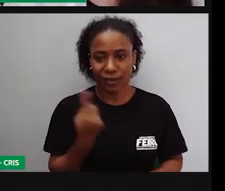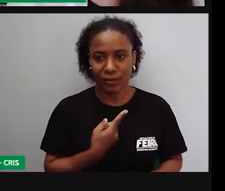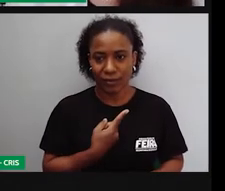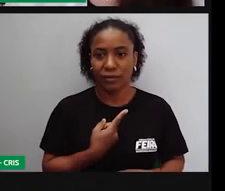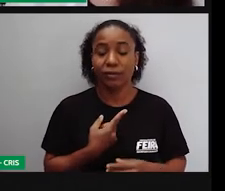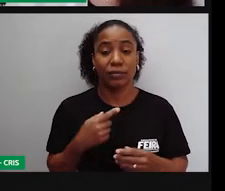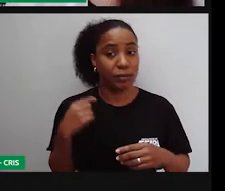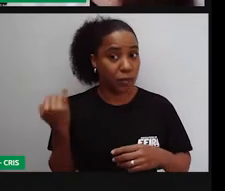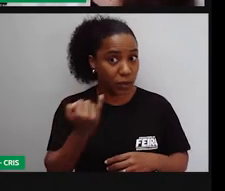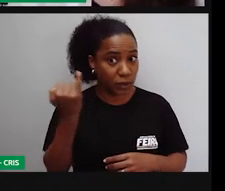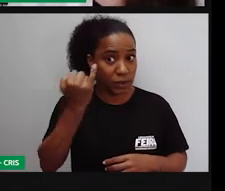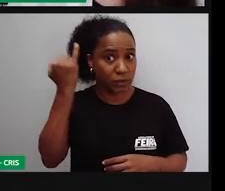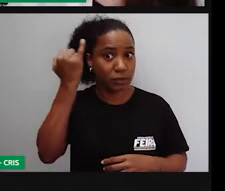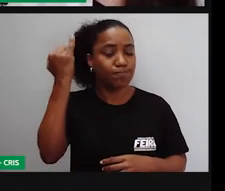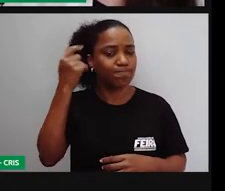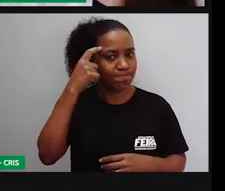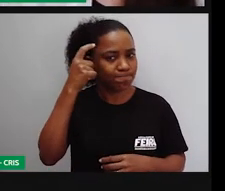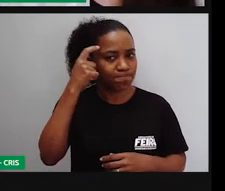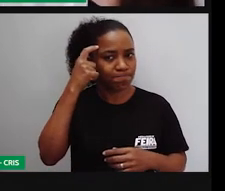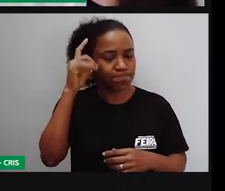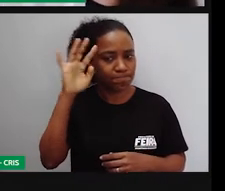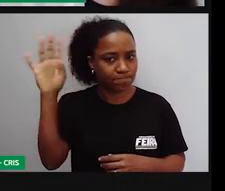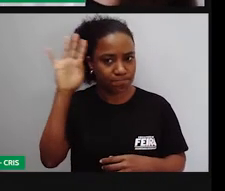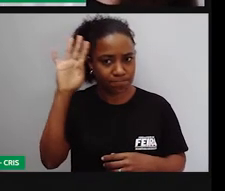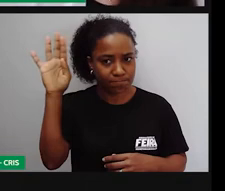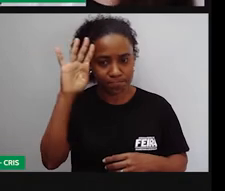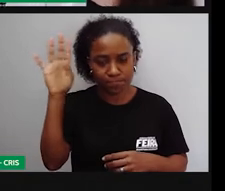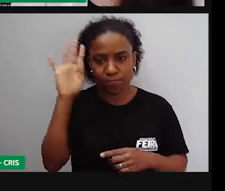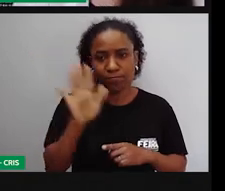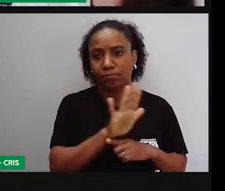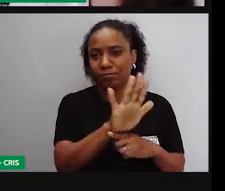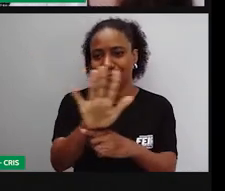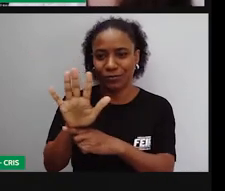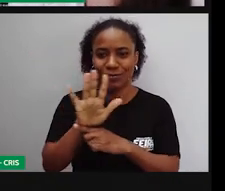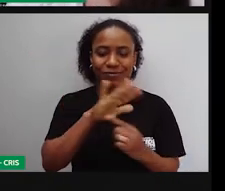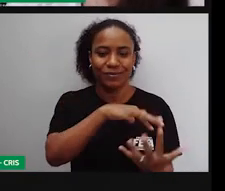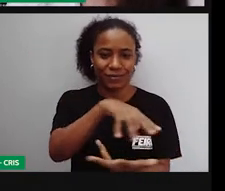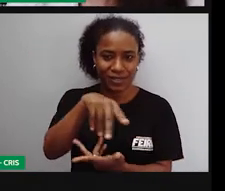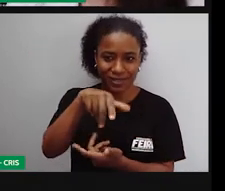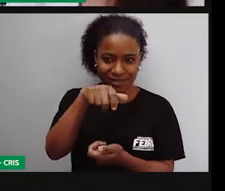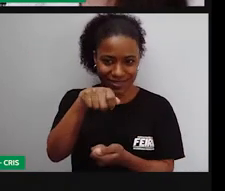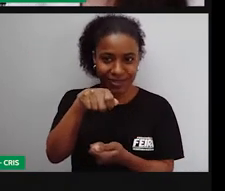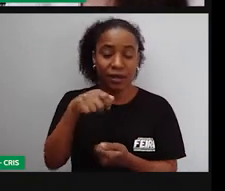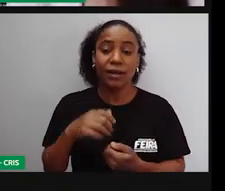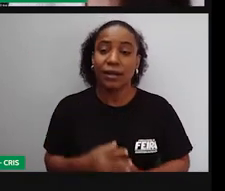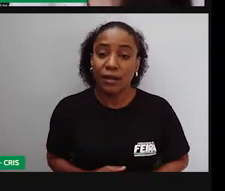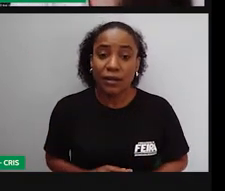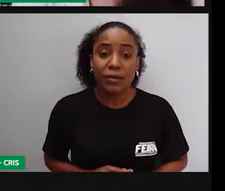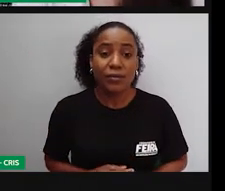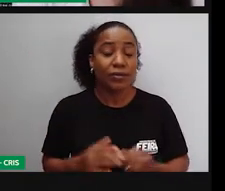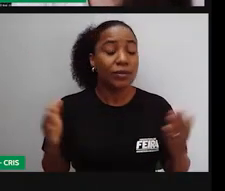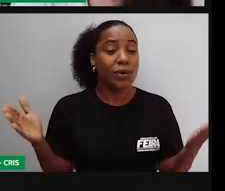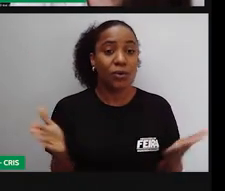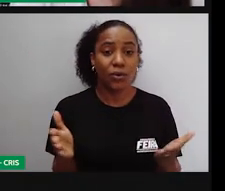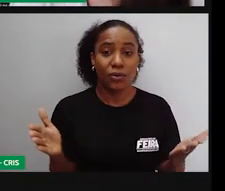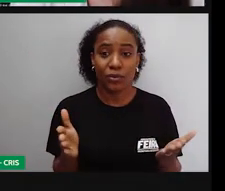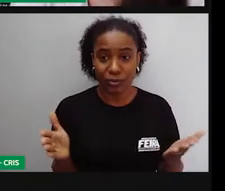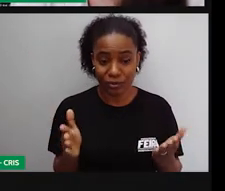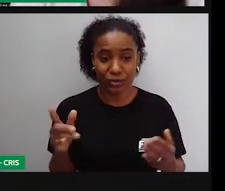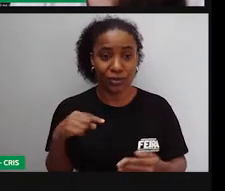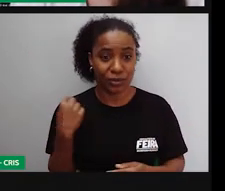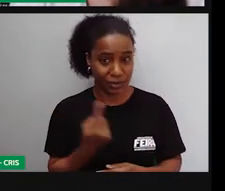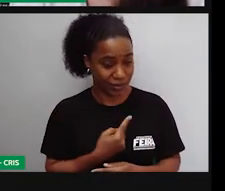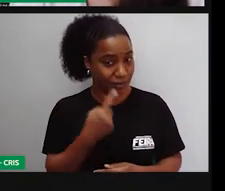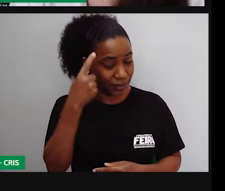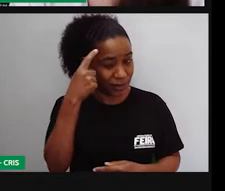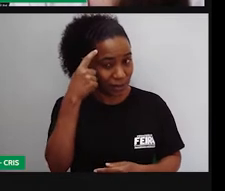nosso planeta. E para iniciar nossa aula, depois de pensar um pouco sobre a responsabilidade humana